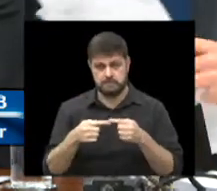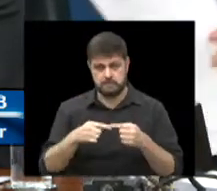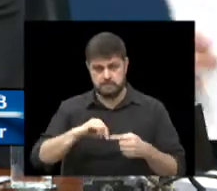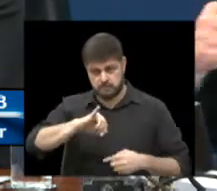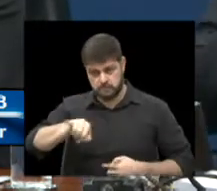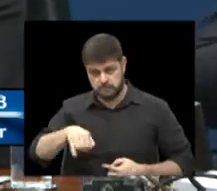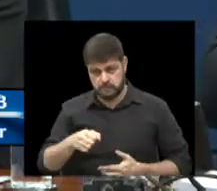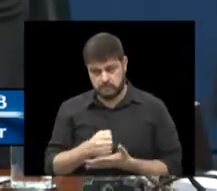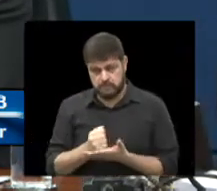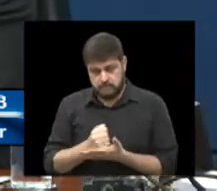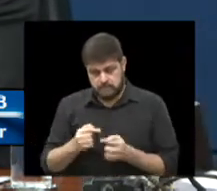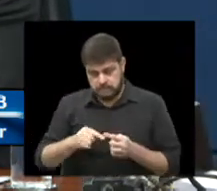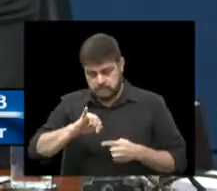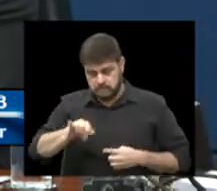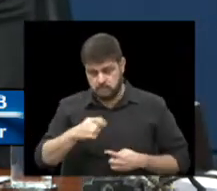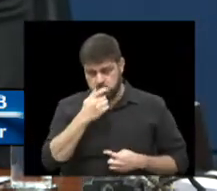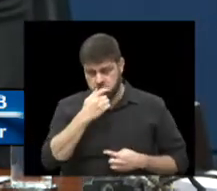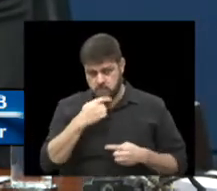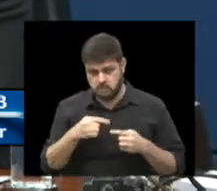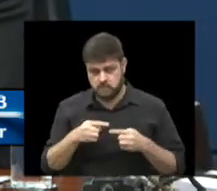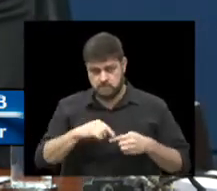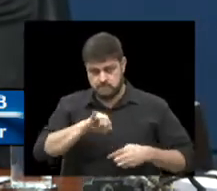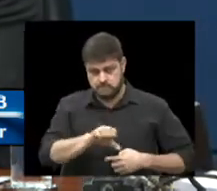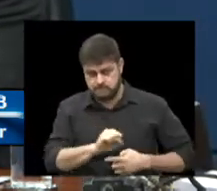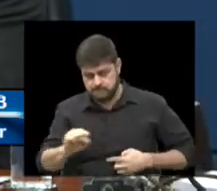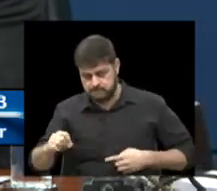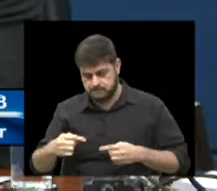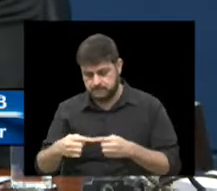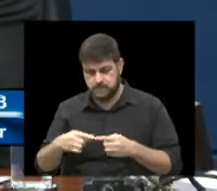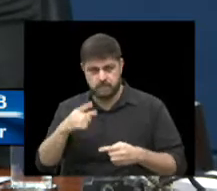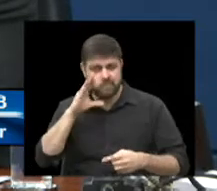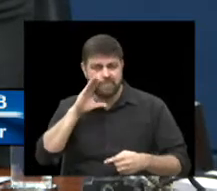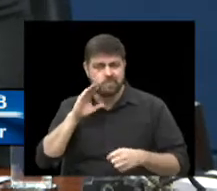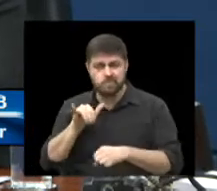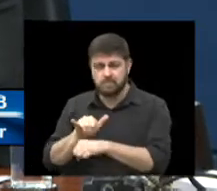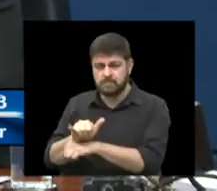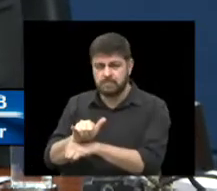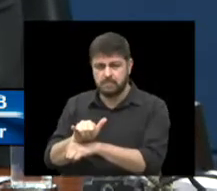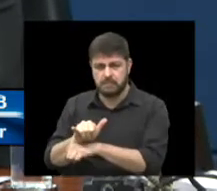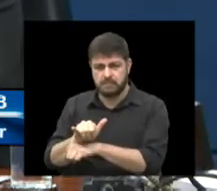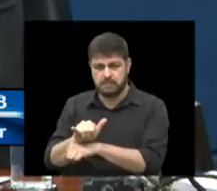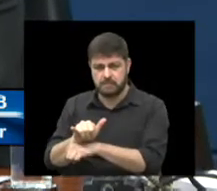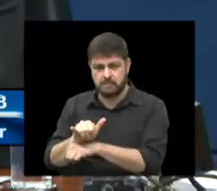Jorge da Farmácia, sim. Schneider, sim. J. Silva, sim. Luiz Cirilo, ausente. Luiz